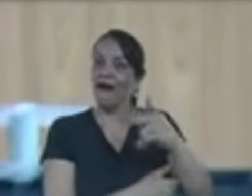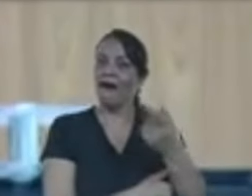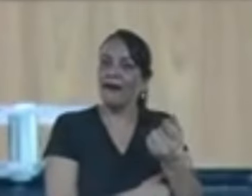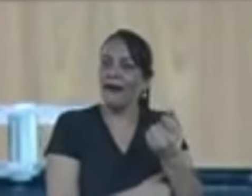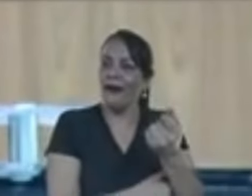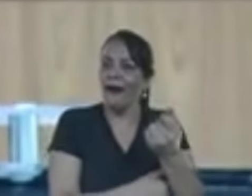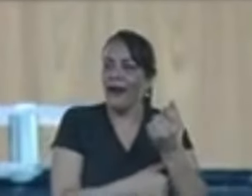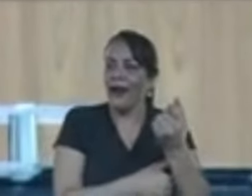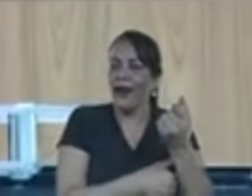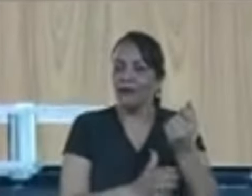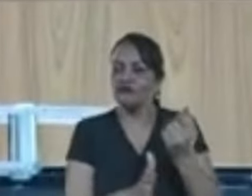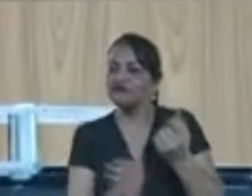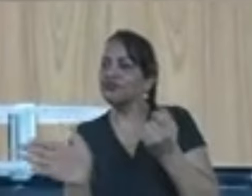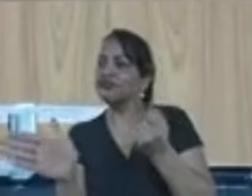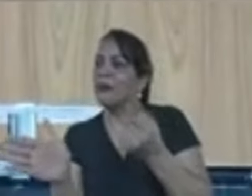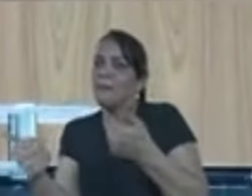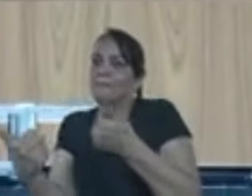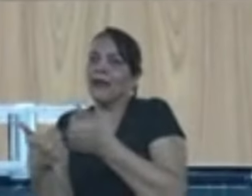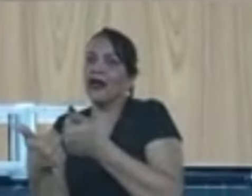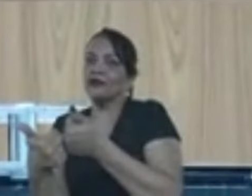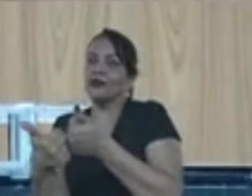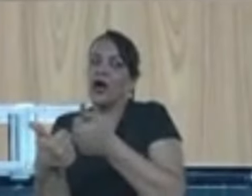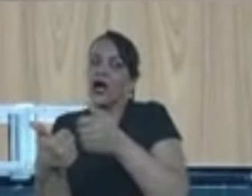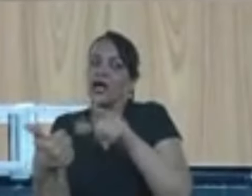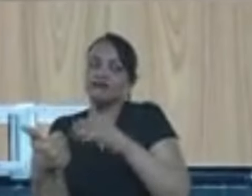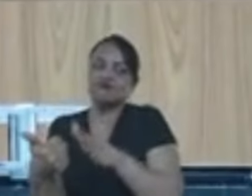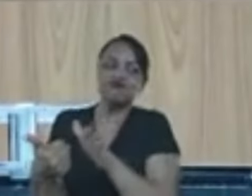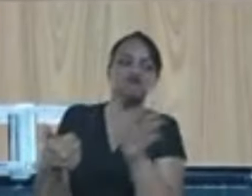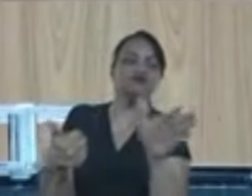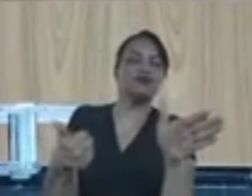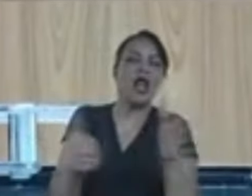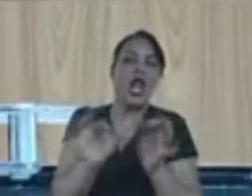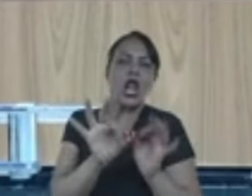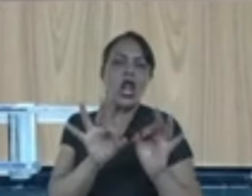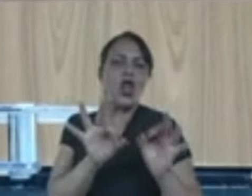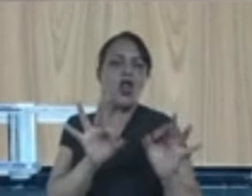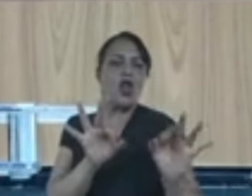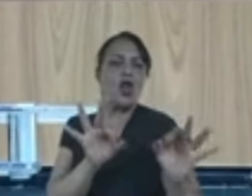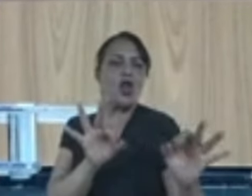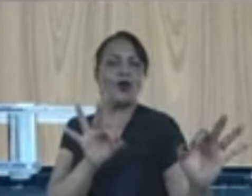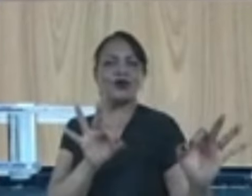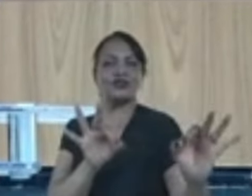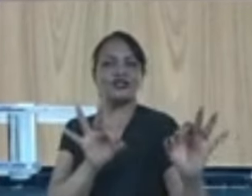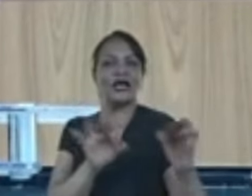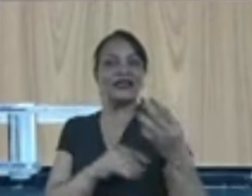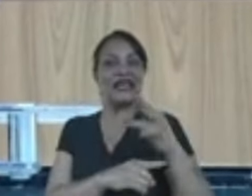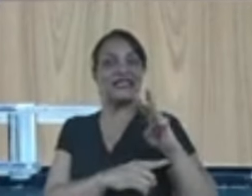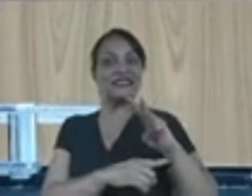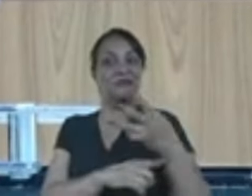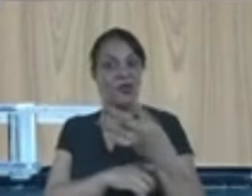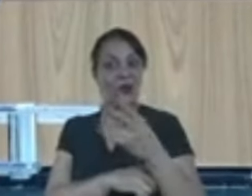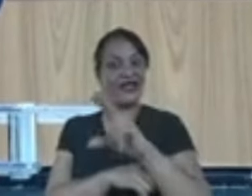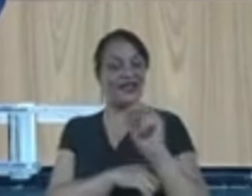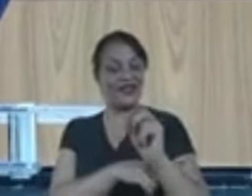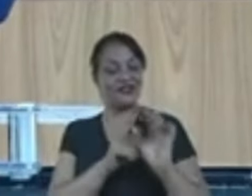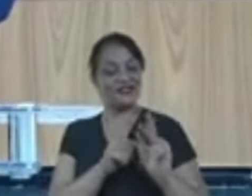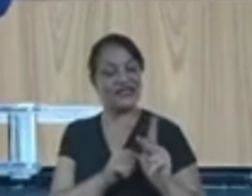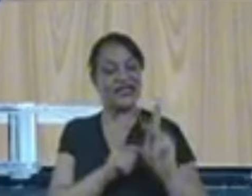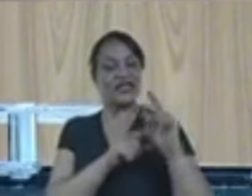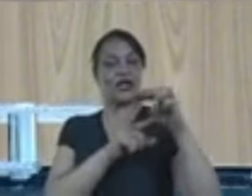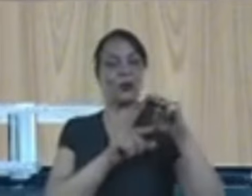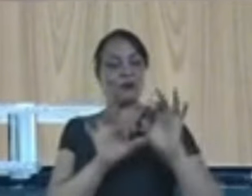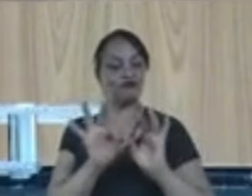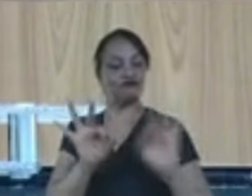ele optou em ir para o lado oposto a 3.500 quilômetros de distância. E ele entrou, pagou a